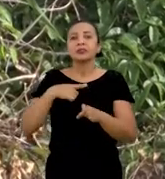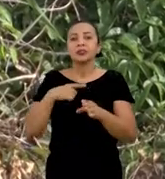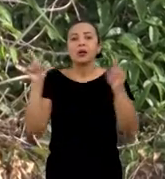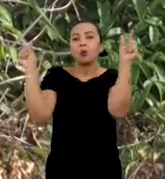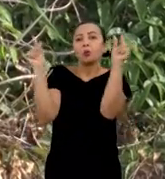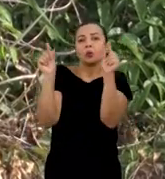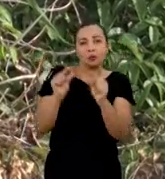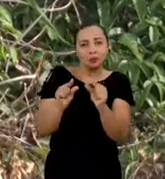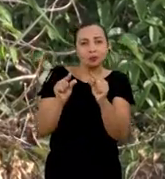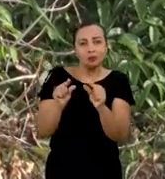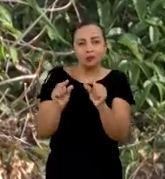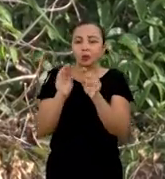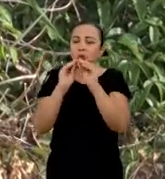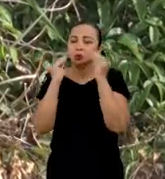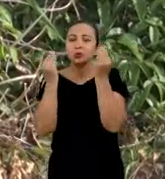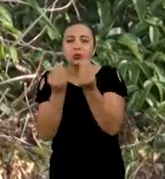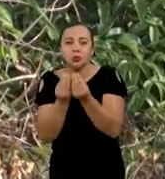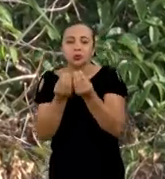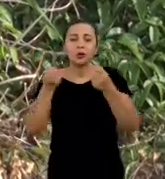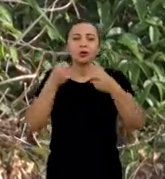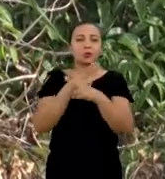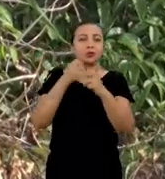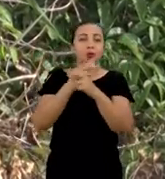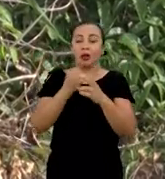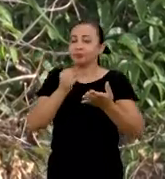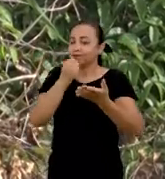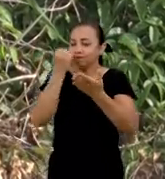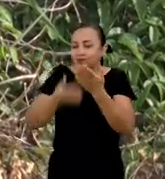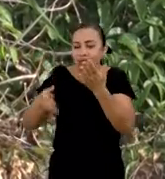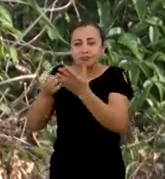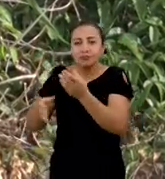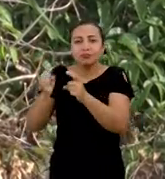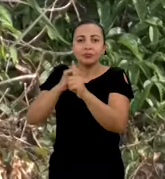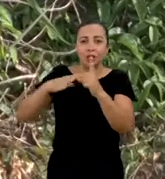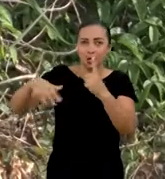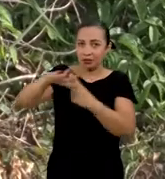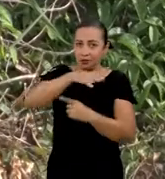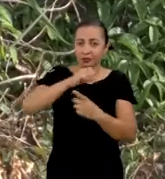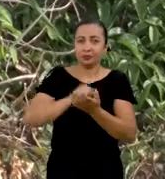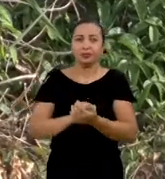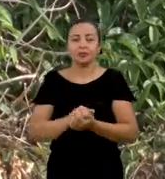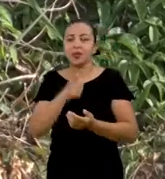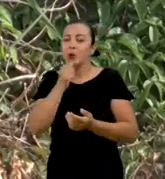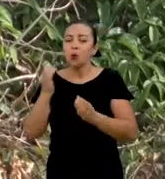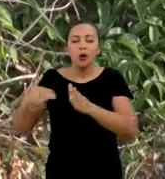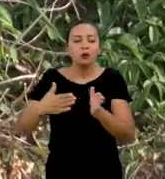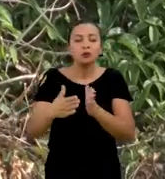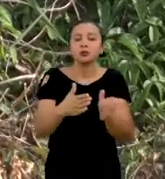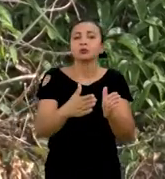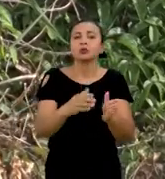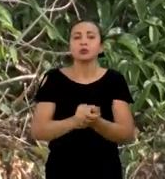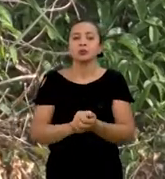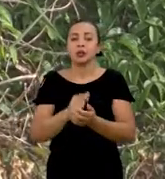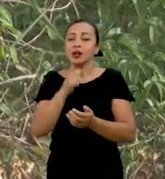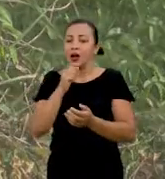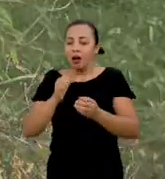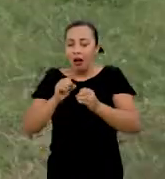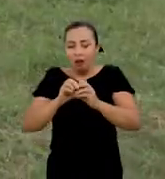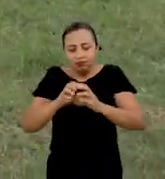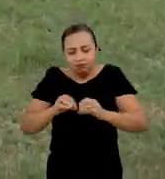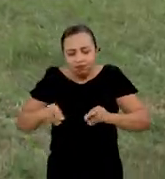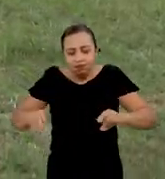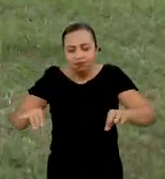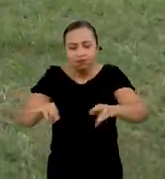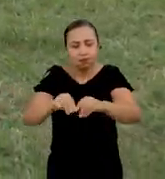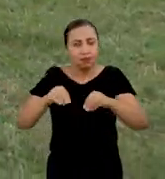diminuição de substâncias tóxicas sendo eliminados ao meio ambiente aos rios a ao solo então assim